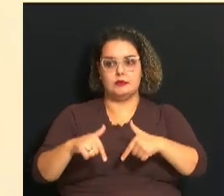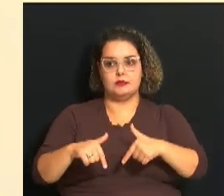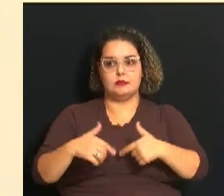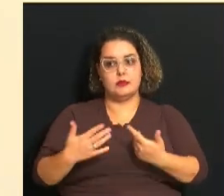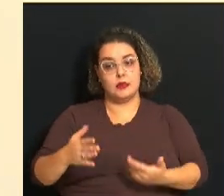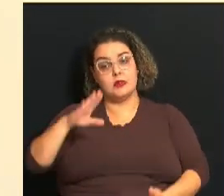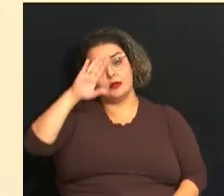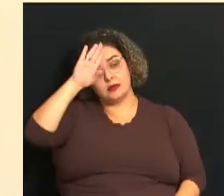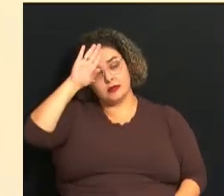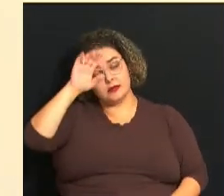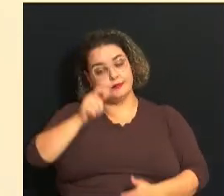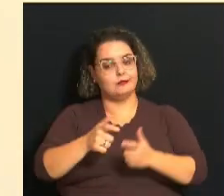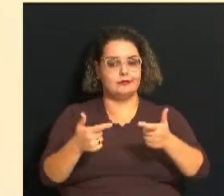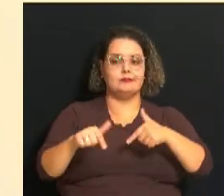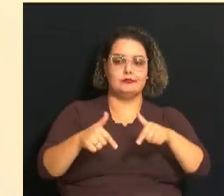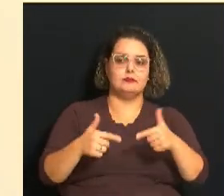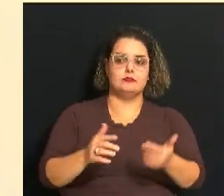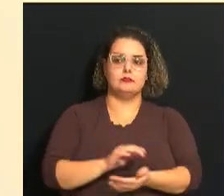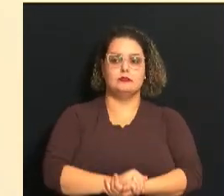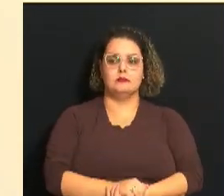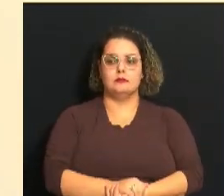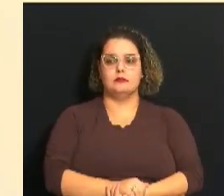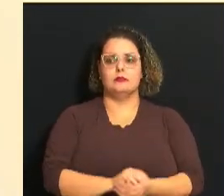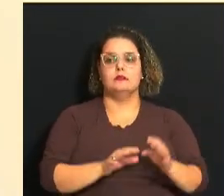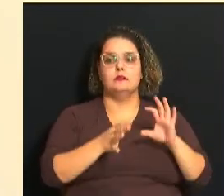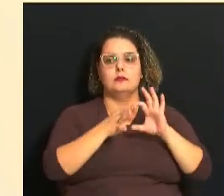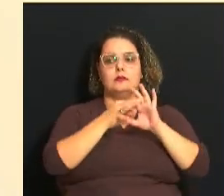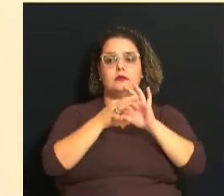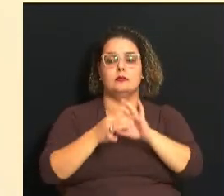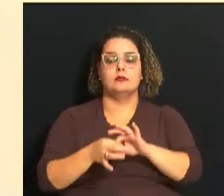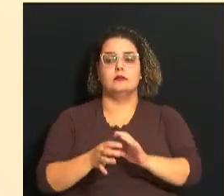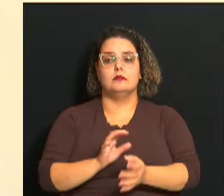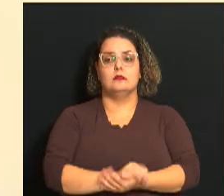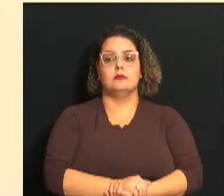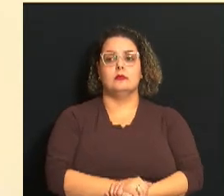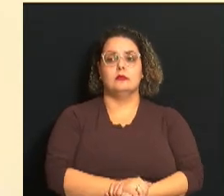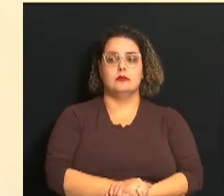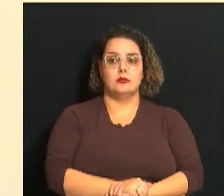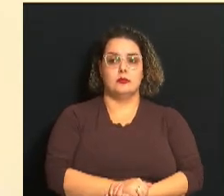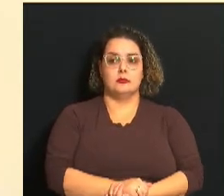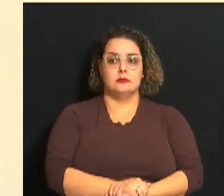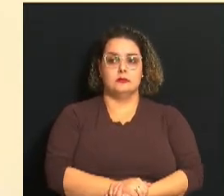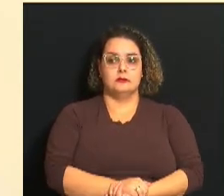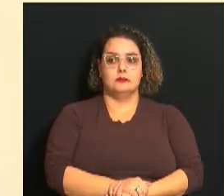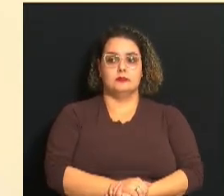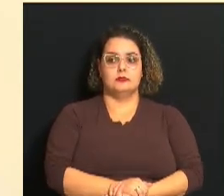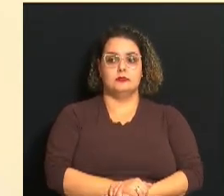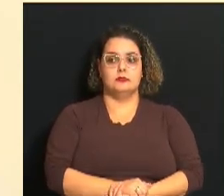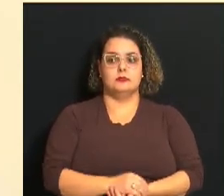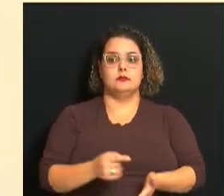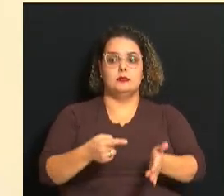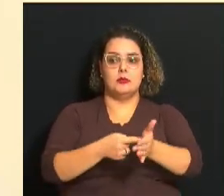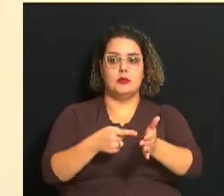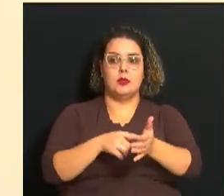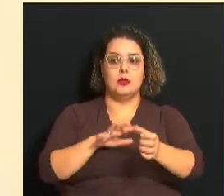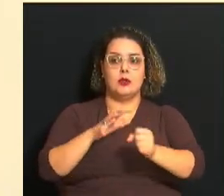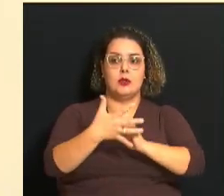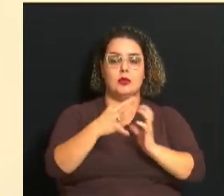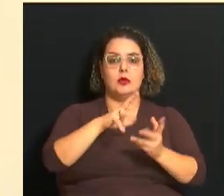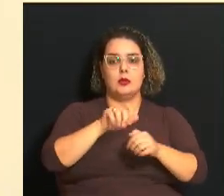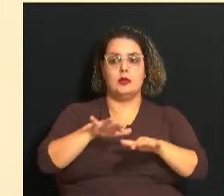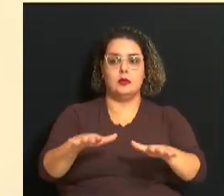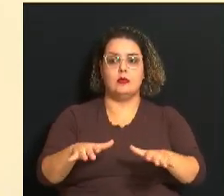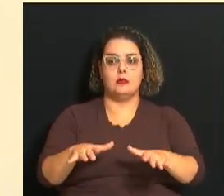de muitos trabalhadores vou tentar abordar aqui no contexto dessa situação mas Catarina denúncia do protocolo de covide ela faz a